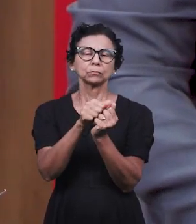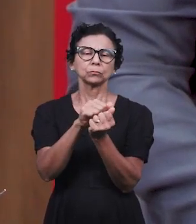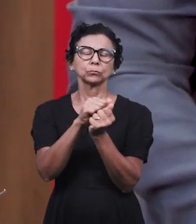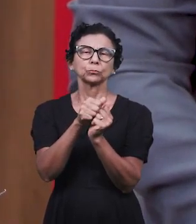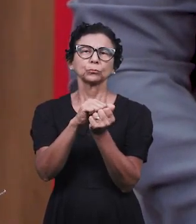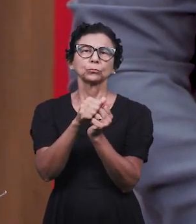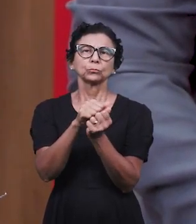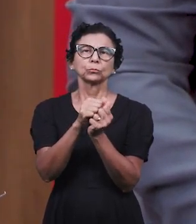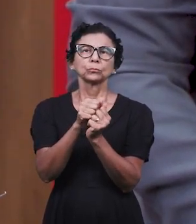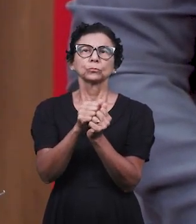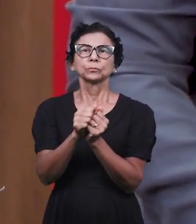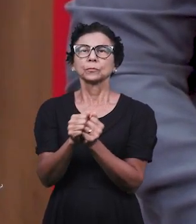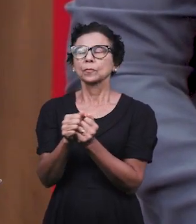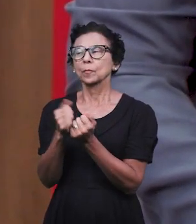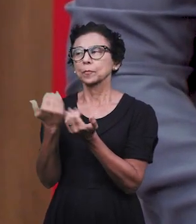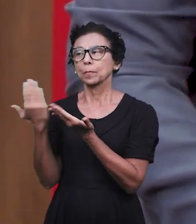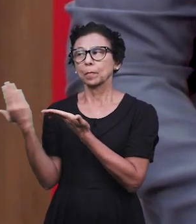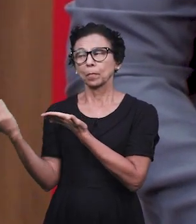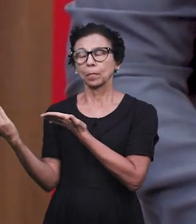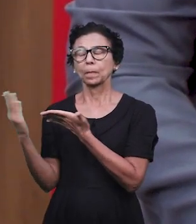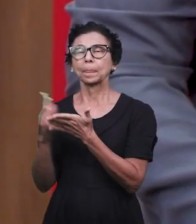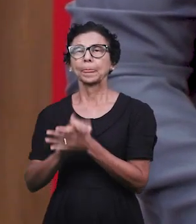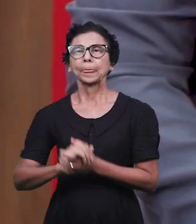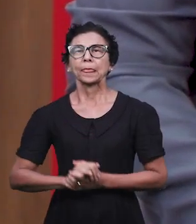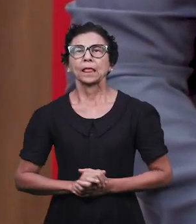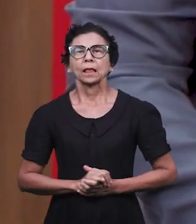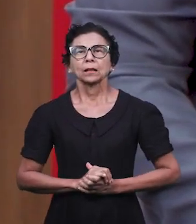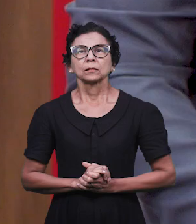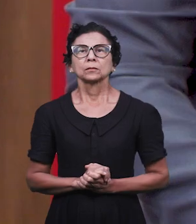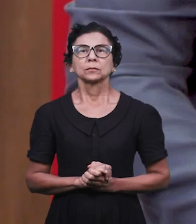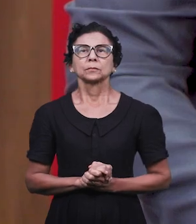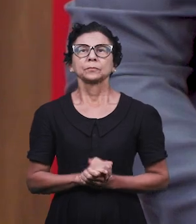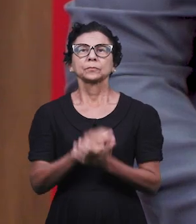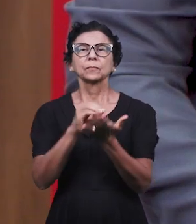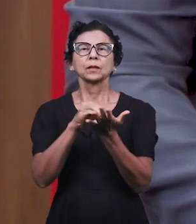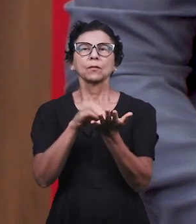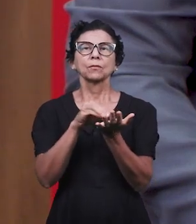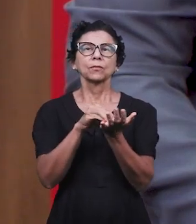desses alimentos de uma forma adequada? Inclusive